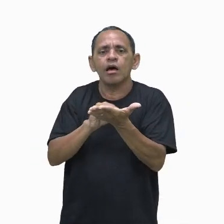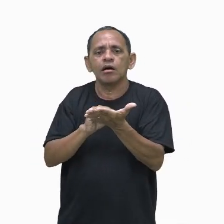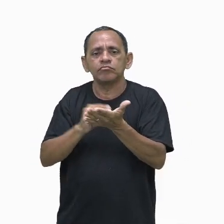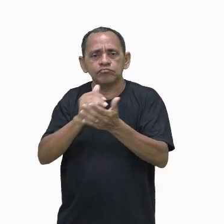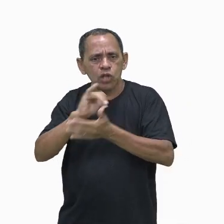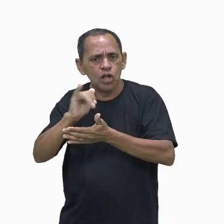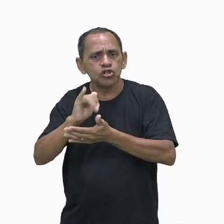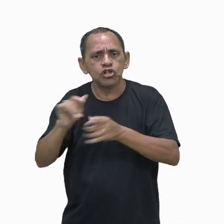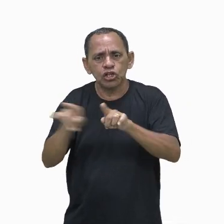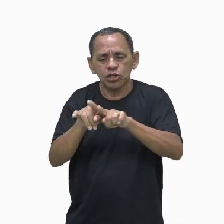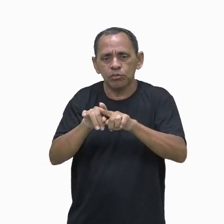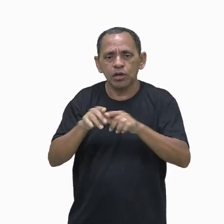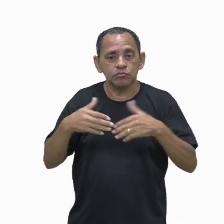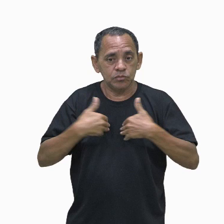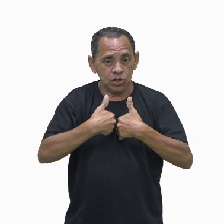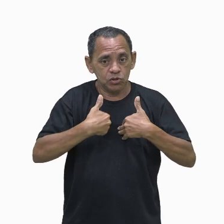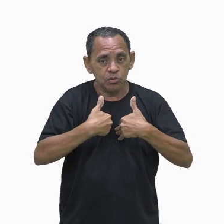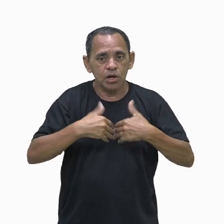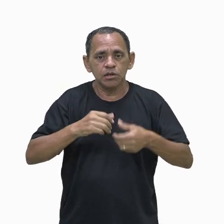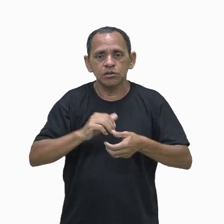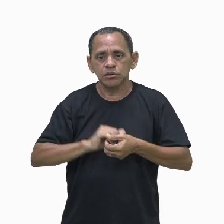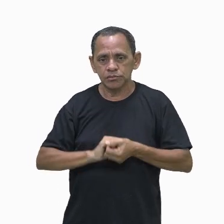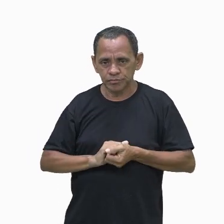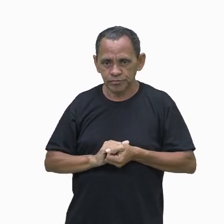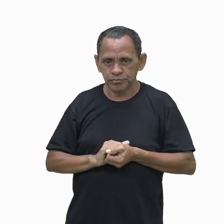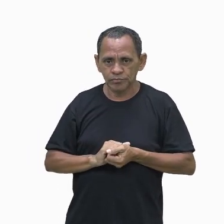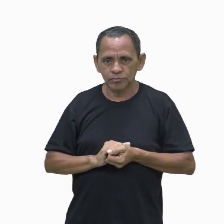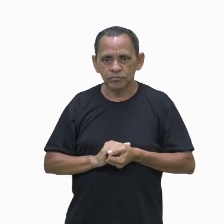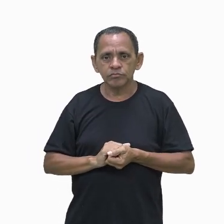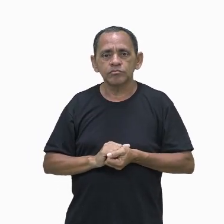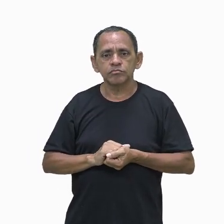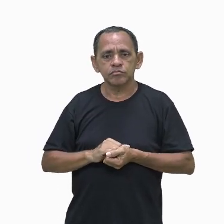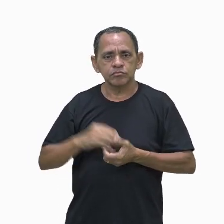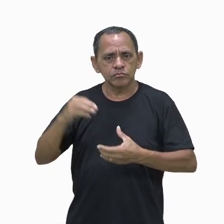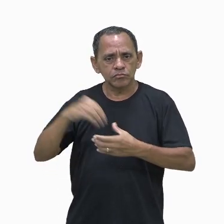glicogênio é nos animais, né, muito presente também no corpo humano.